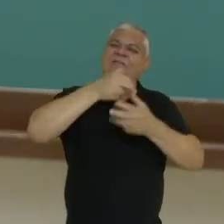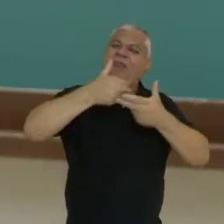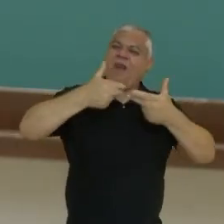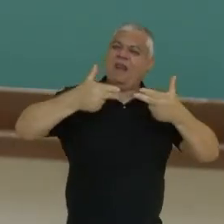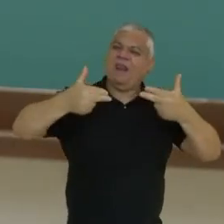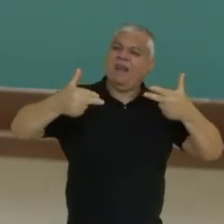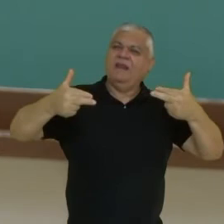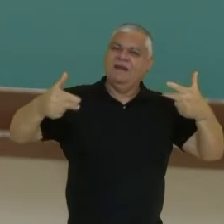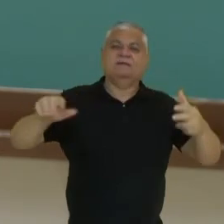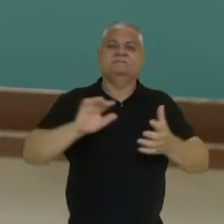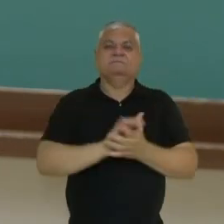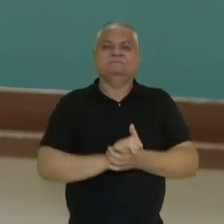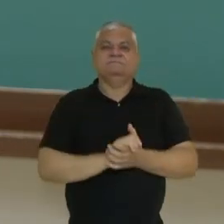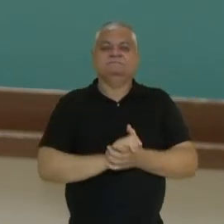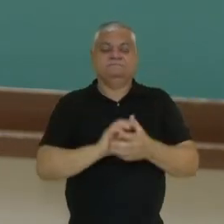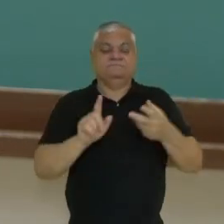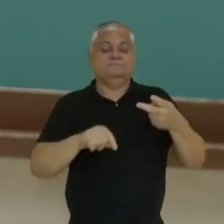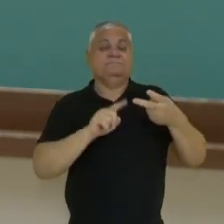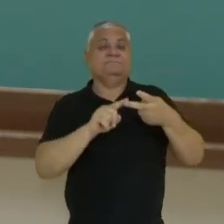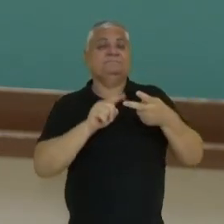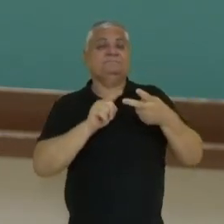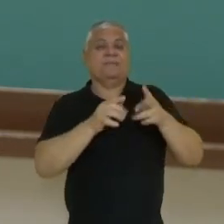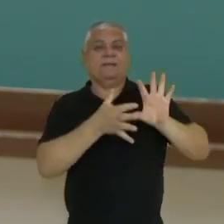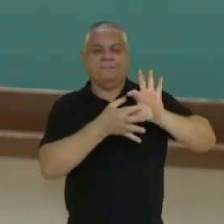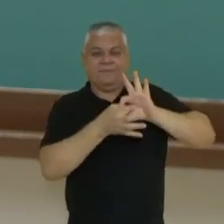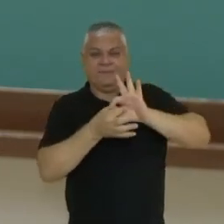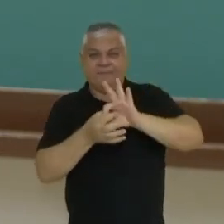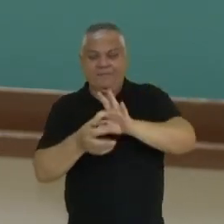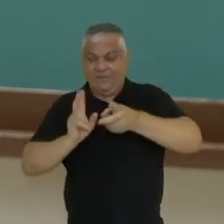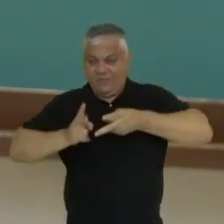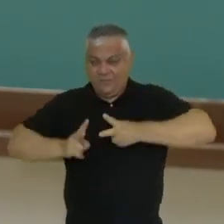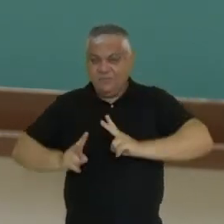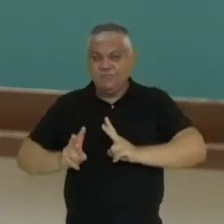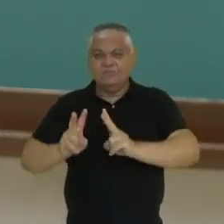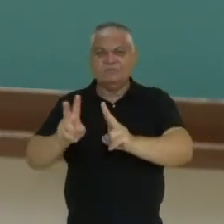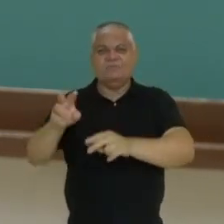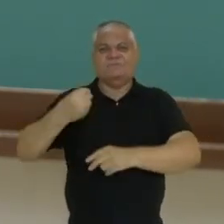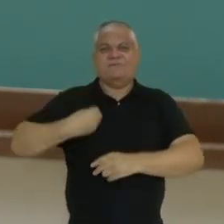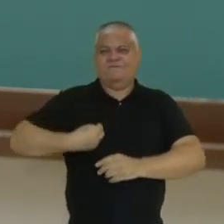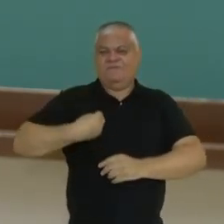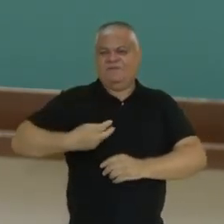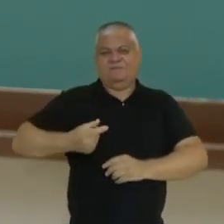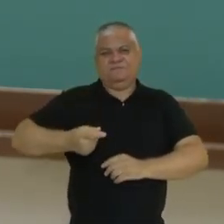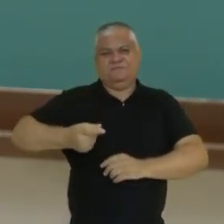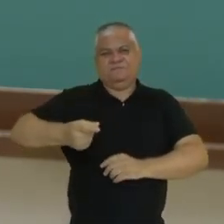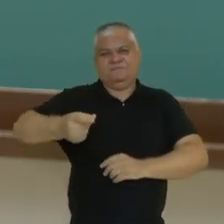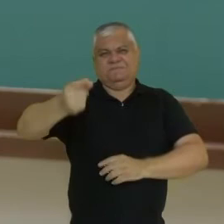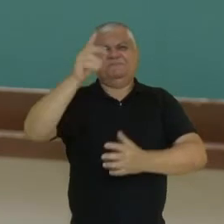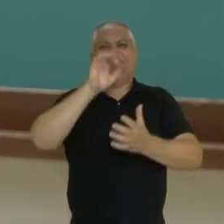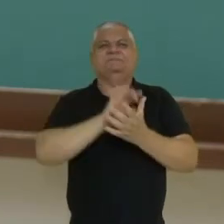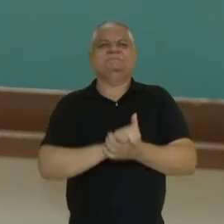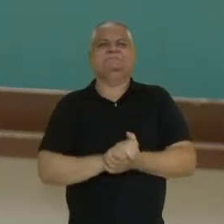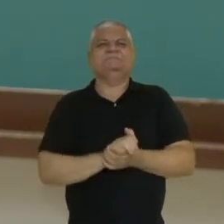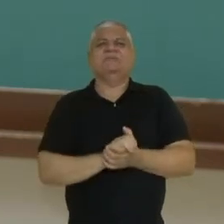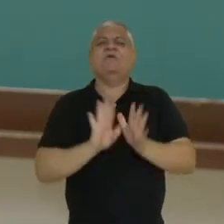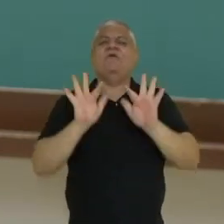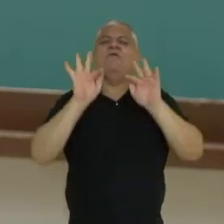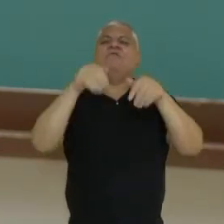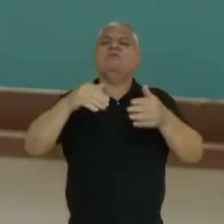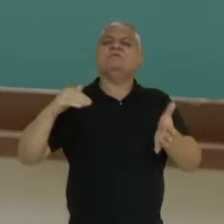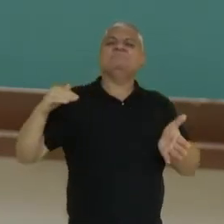Aí, o desenvolvimento. Seremos de agora em diante verdadeiros imortais, né? E, no